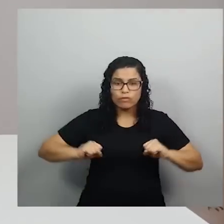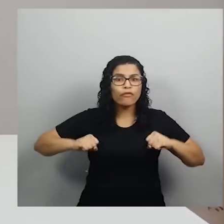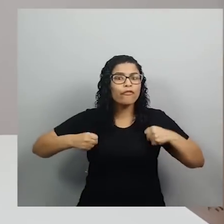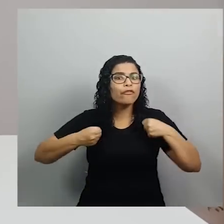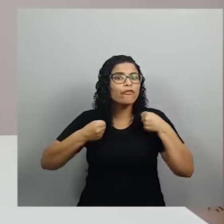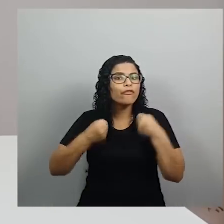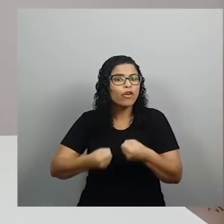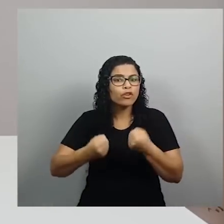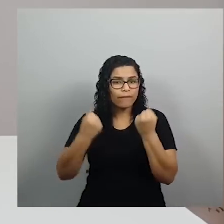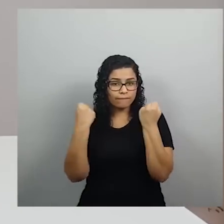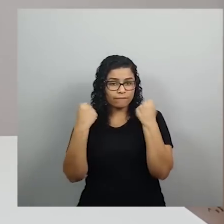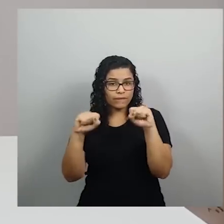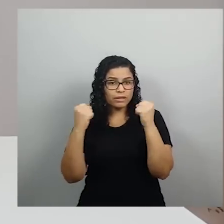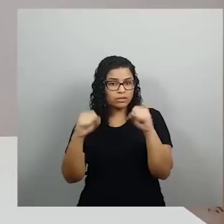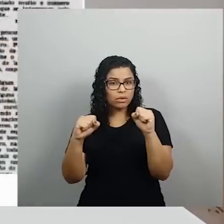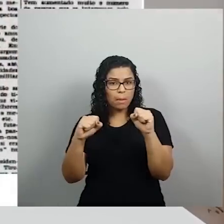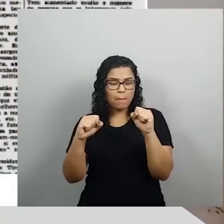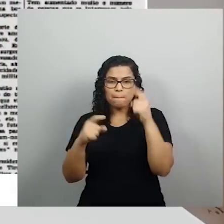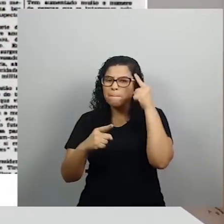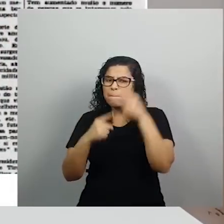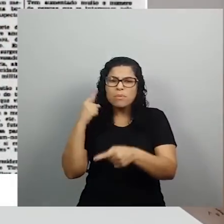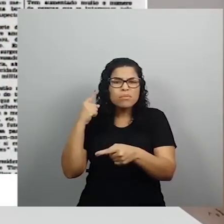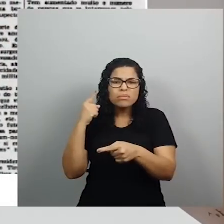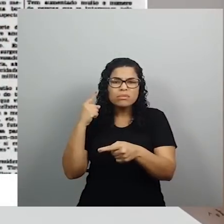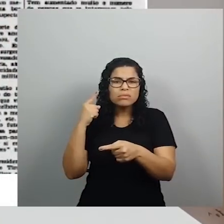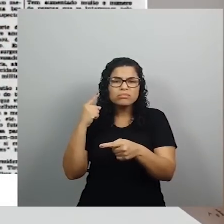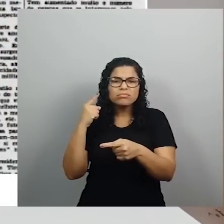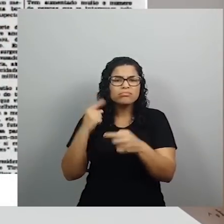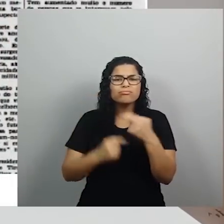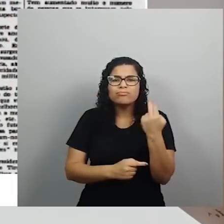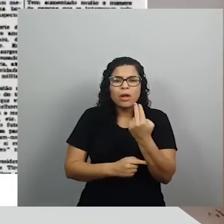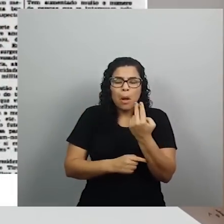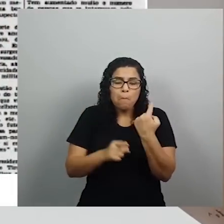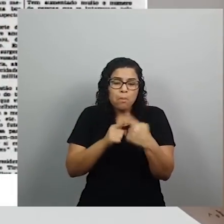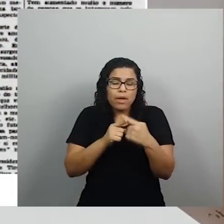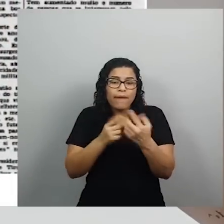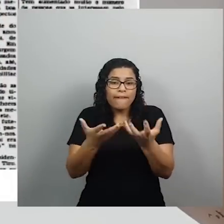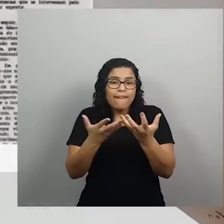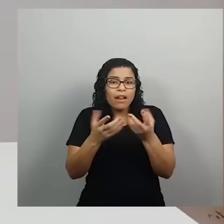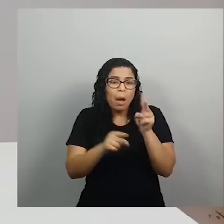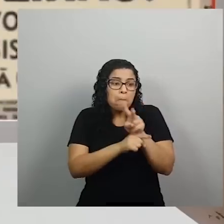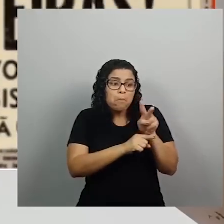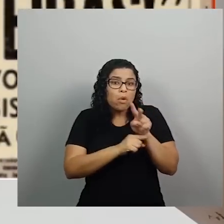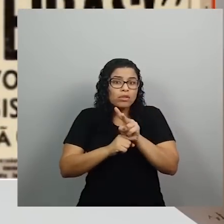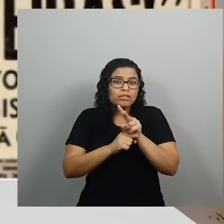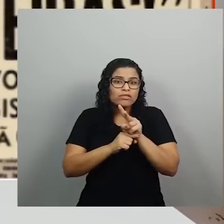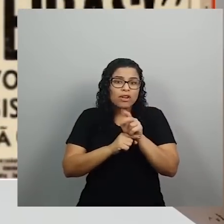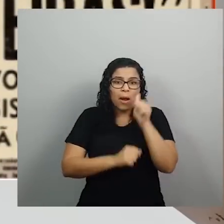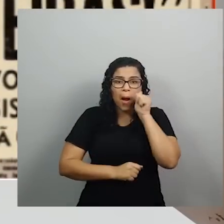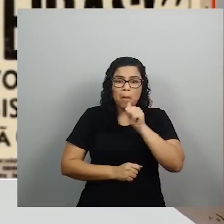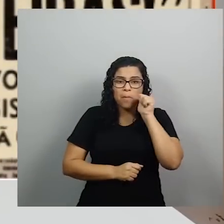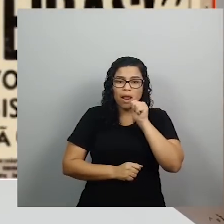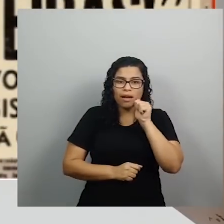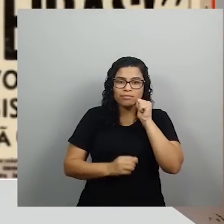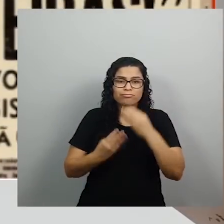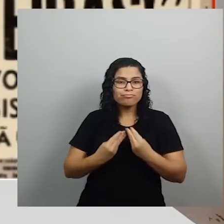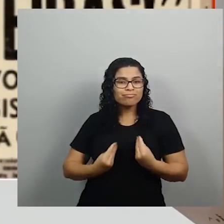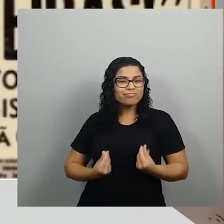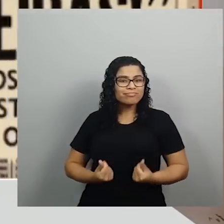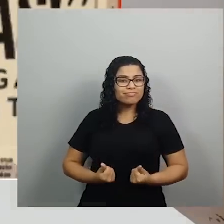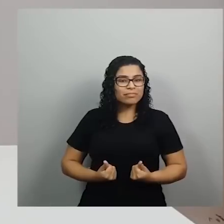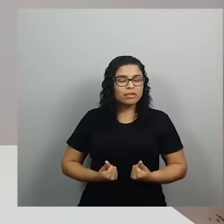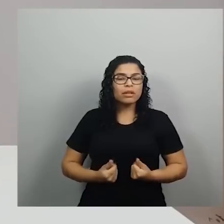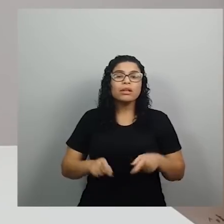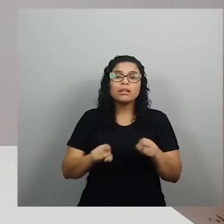esforços físicos seriam inapropriados para proteger a feminilidade da mulher e sustentou